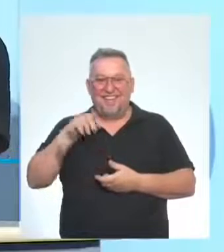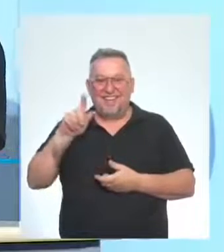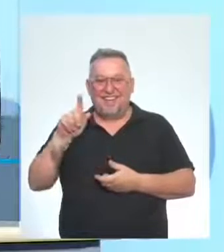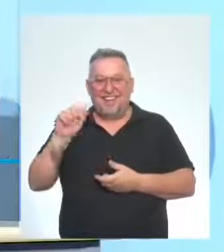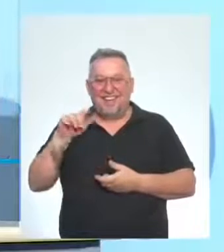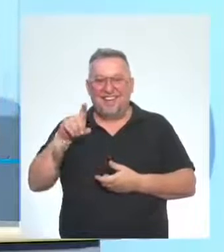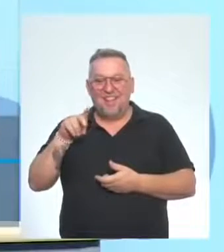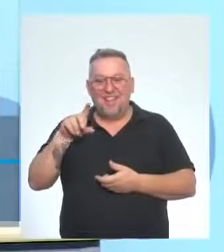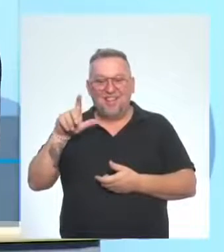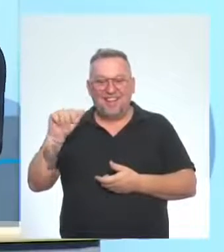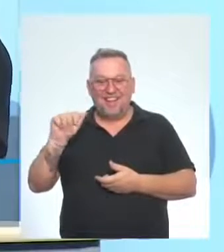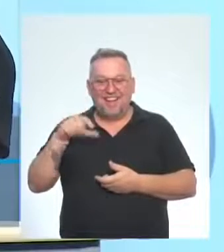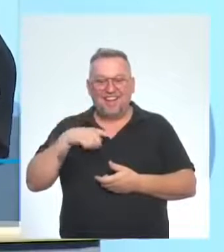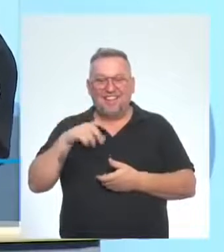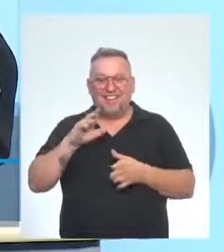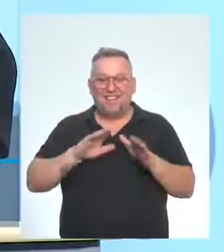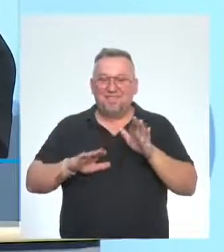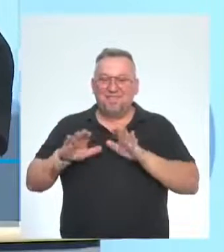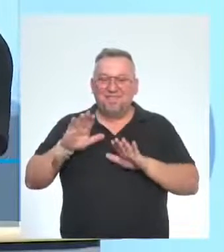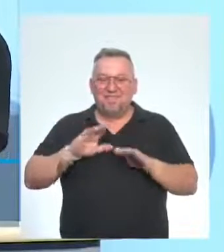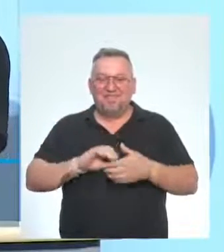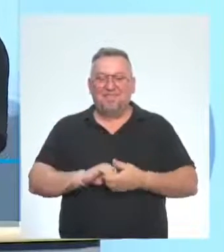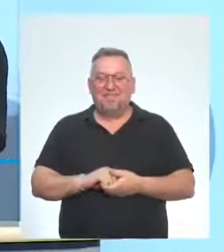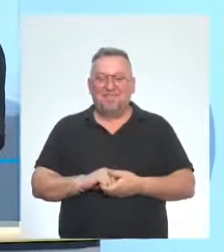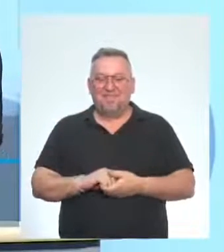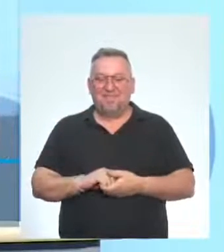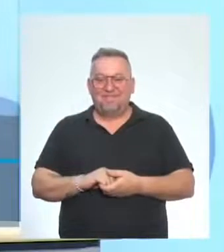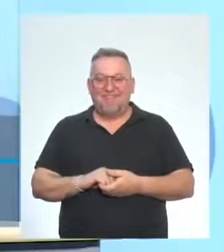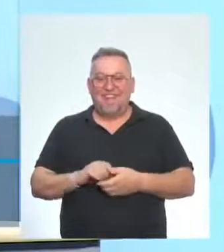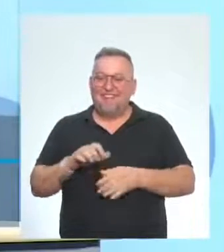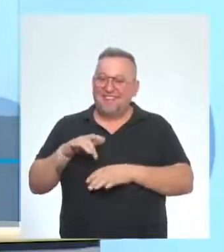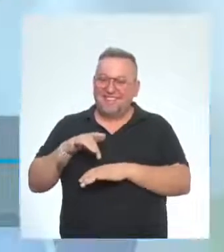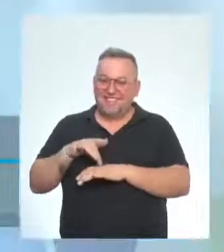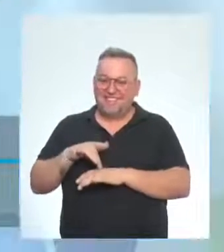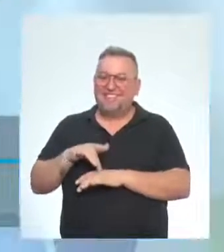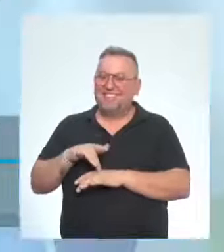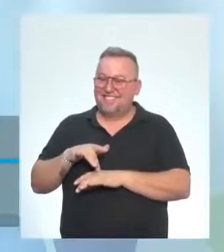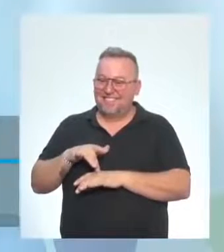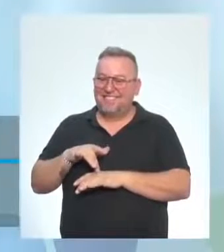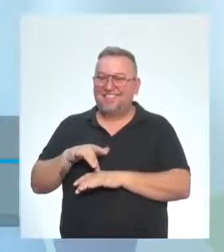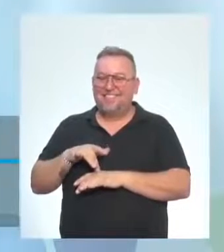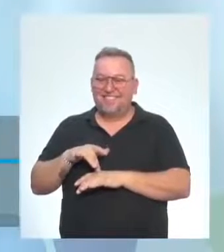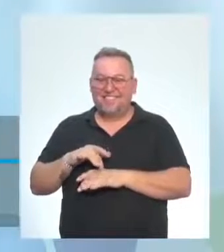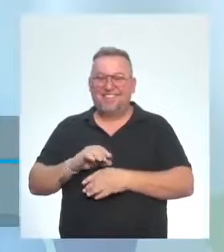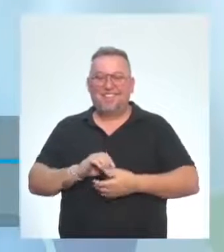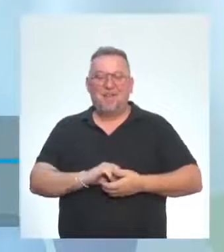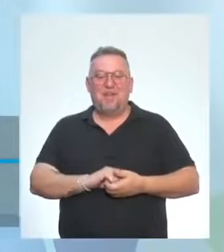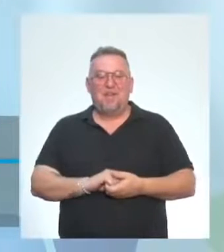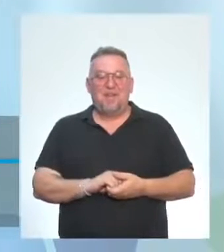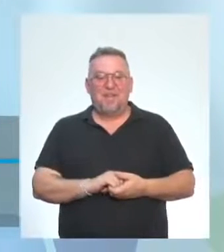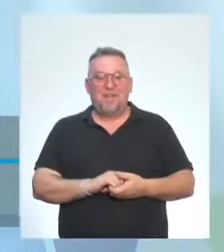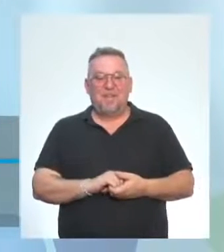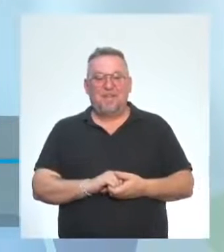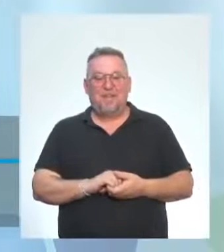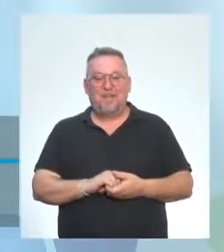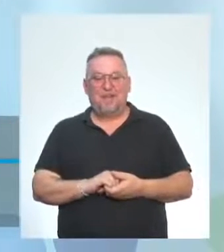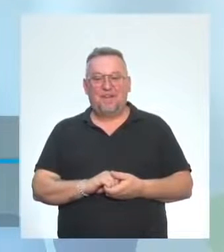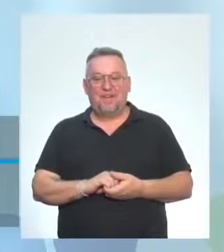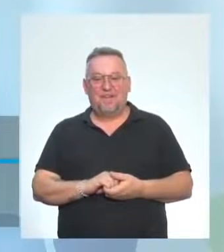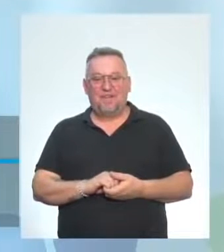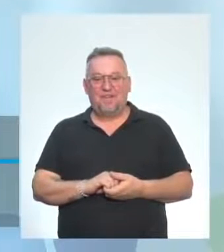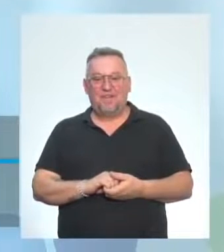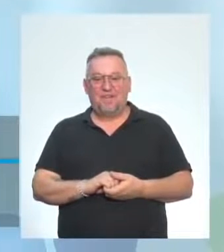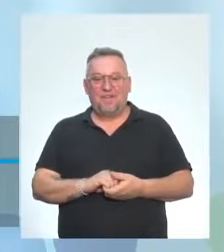aí com essa relação, né? Muito bem. Então, seguindo aqui